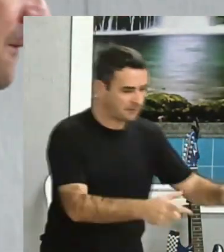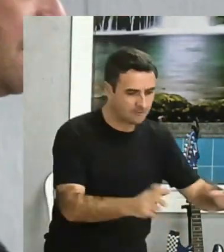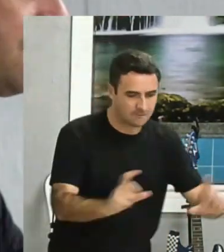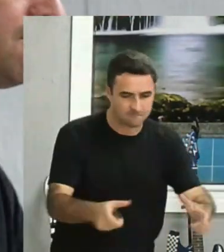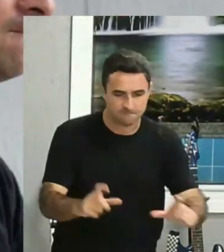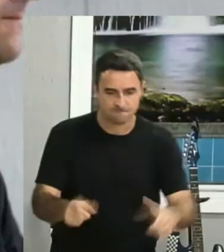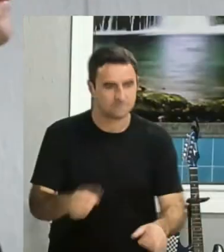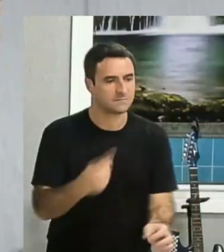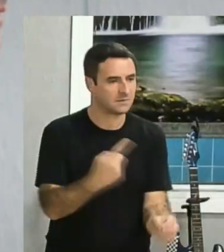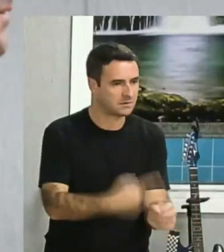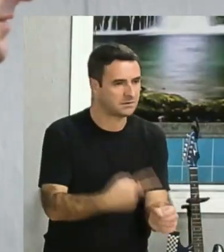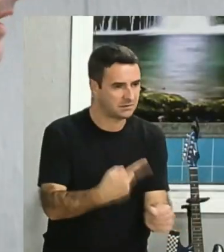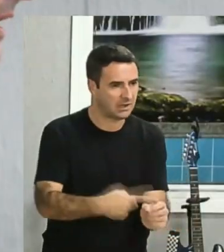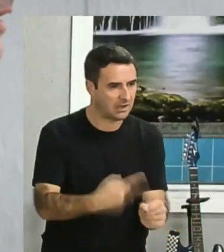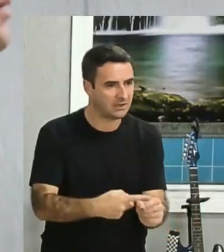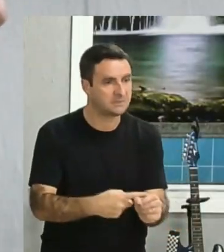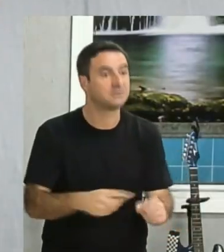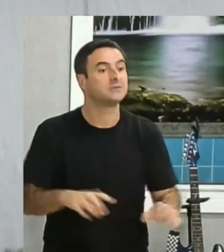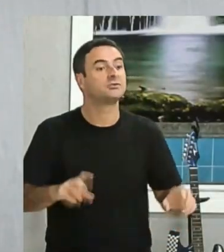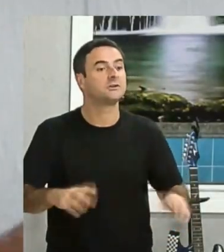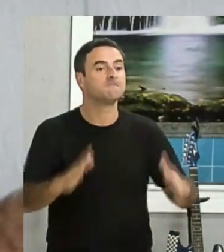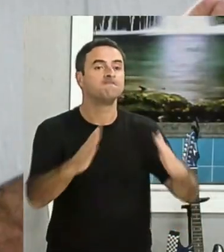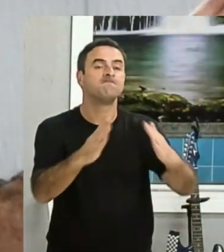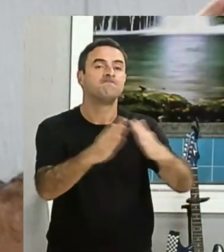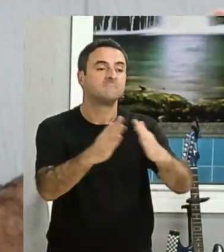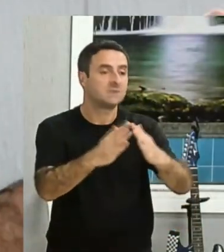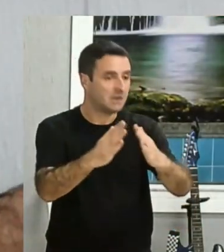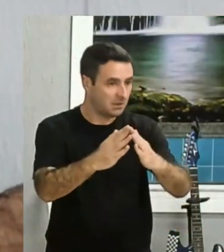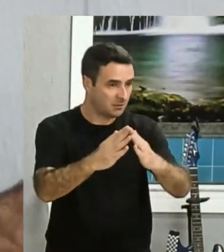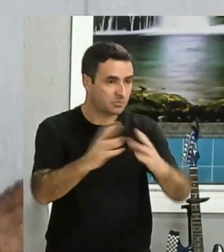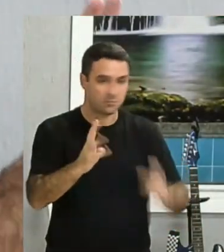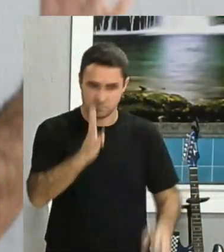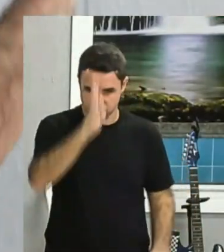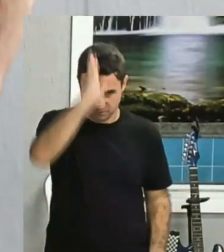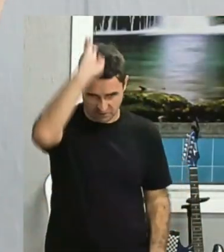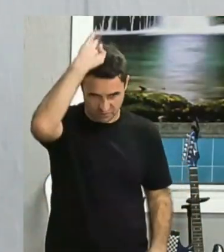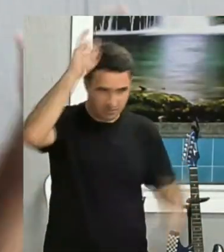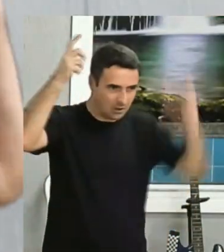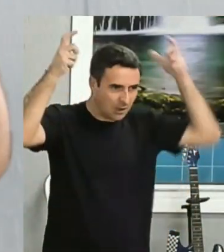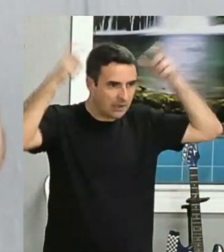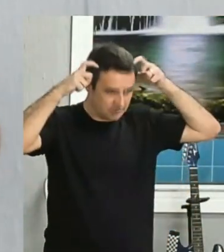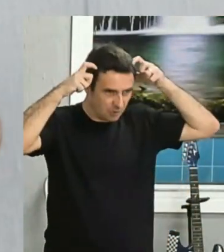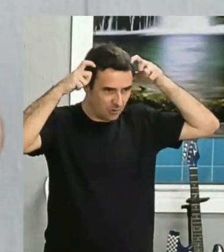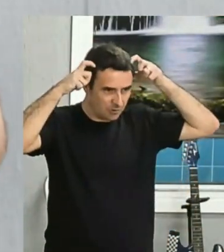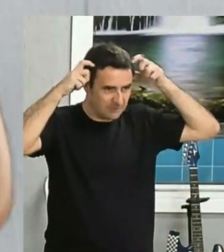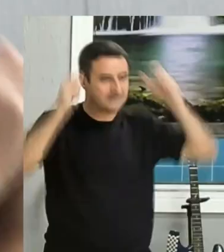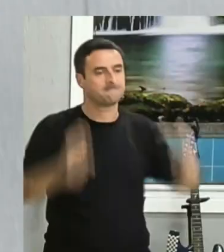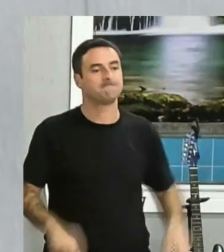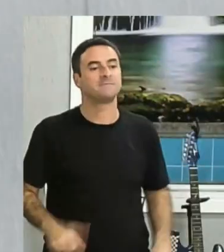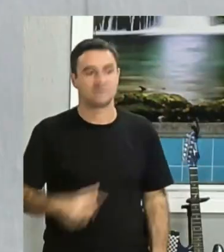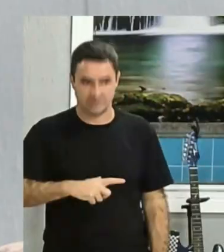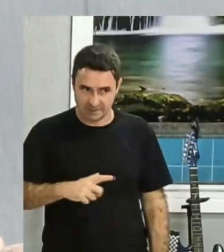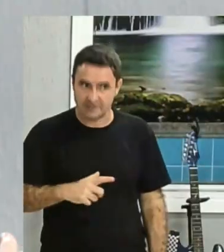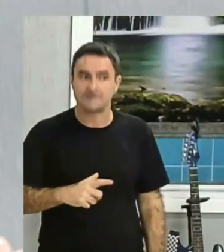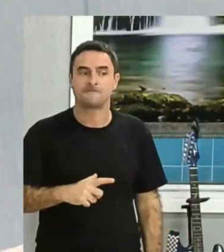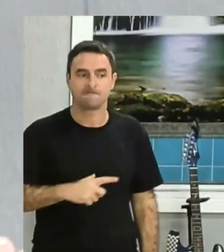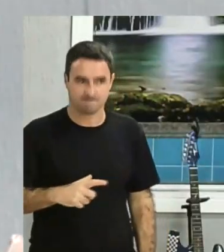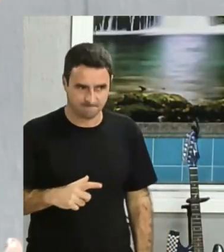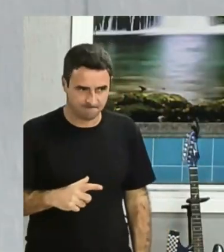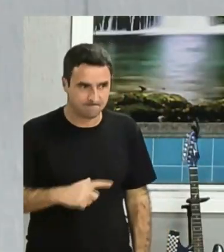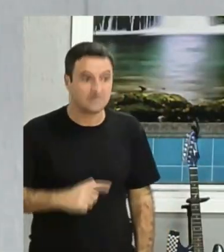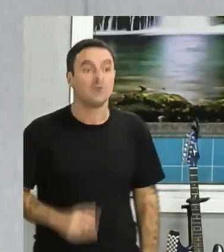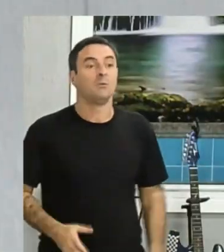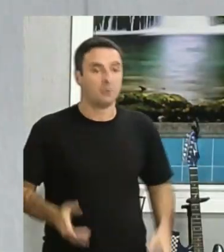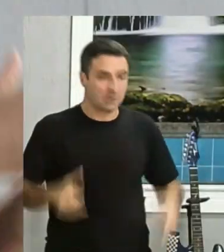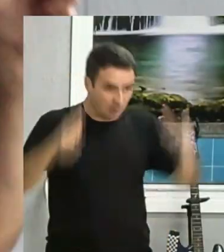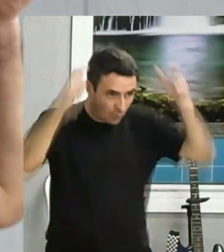tinham tronos, tinham templos para o imperador e templo para Roma. Tanto o imperador era